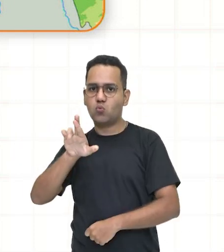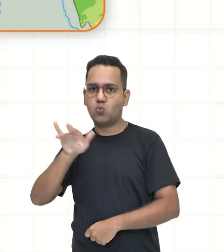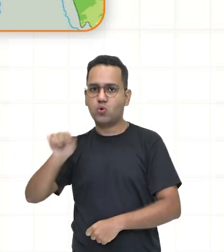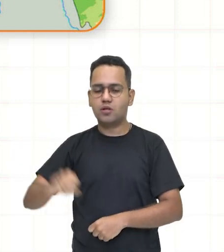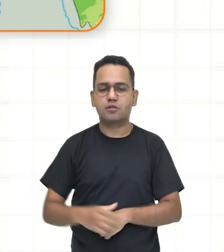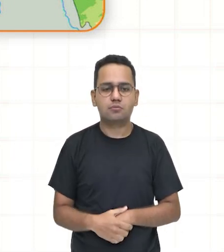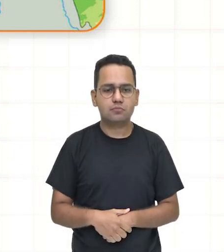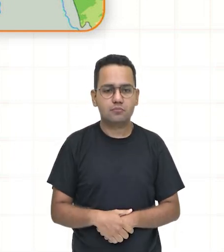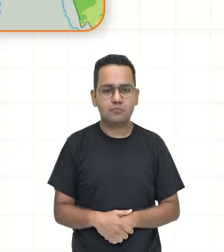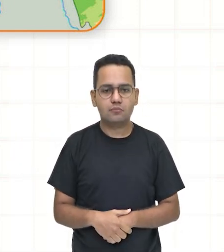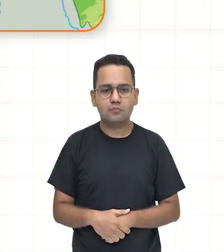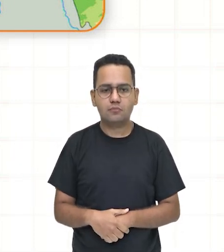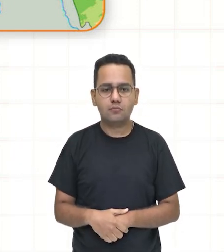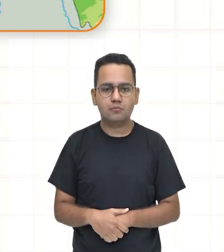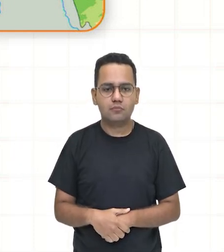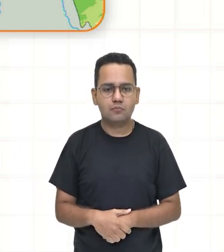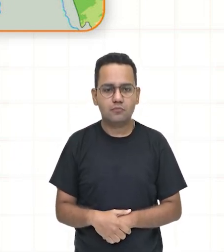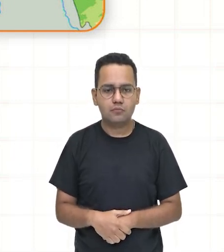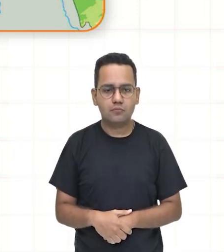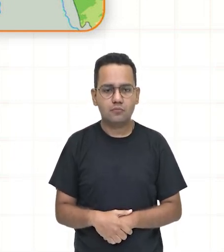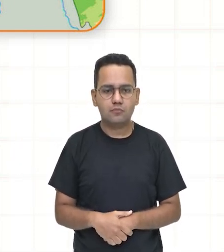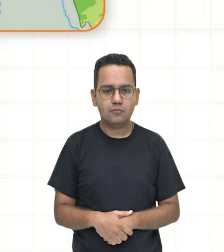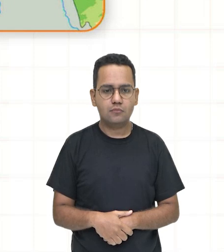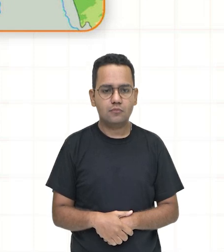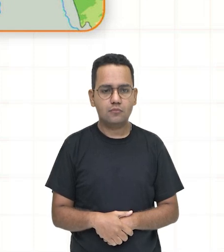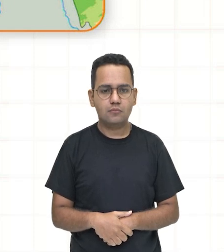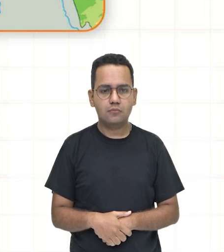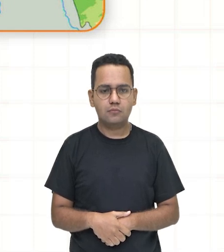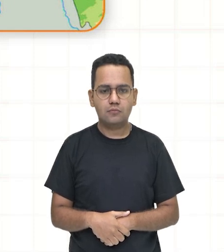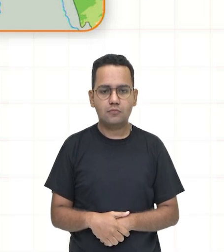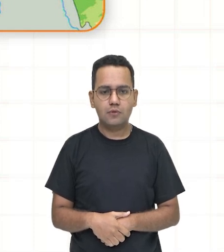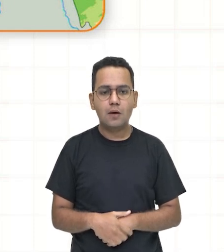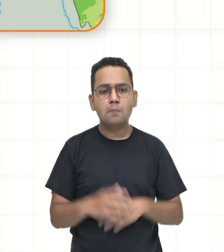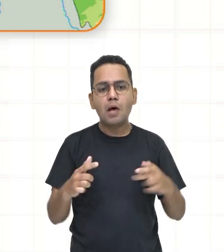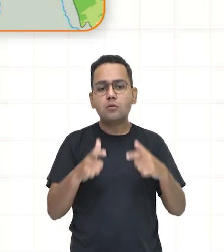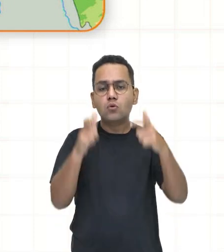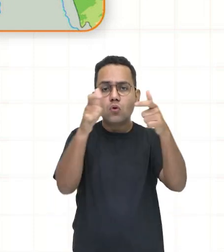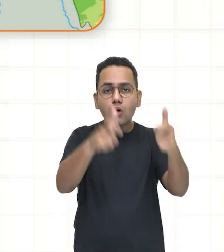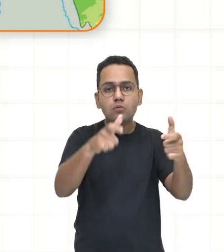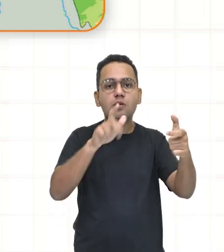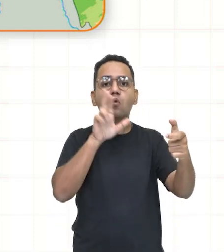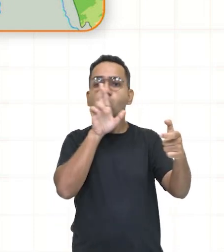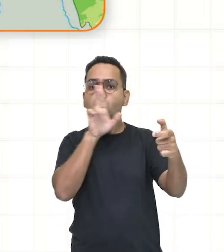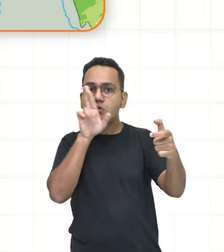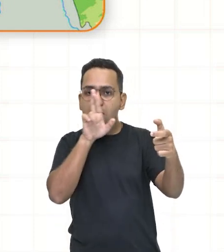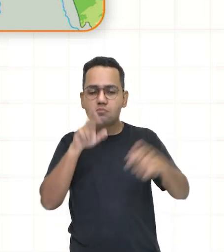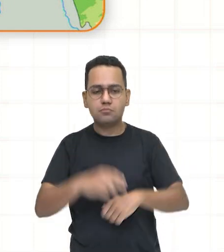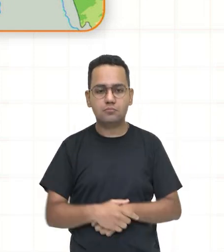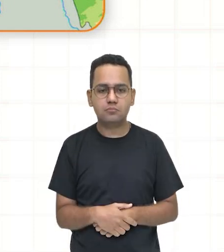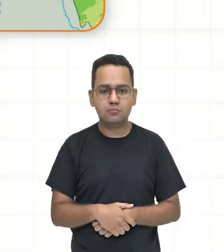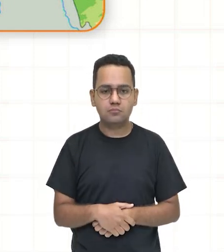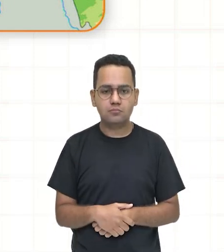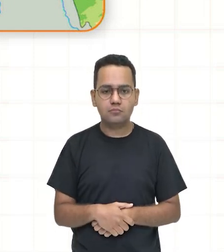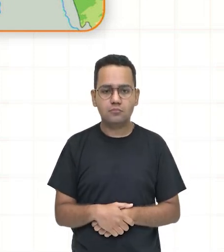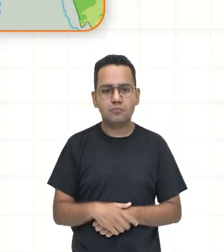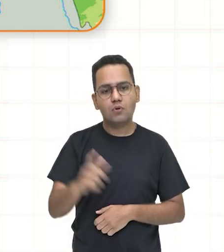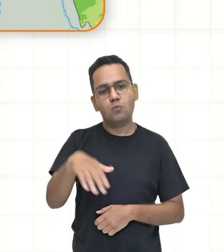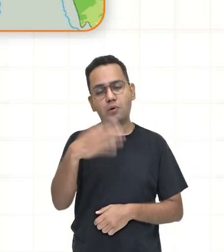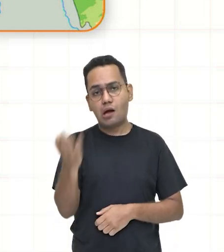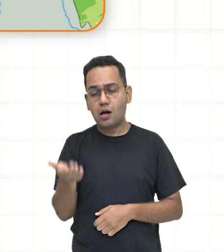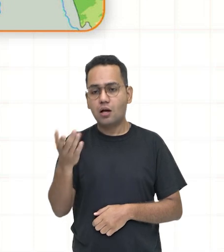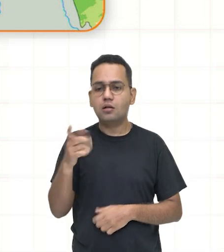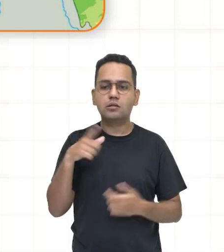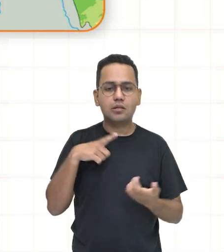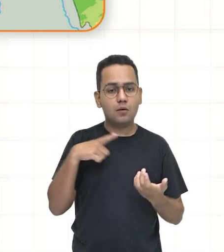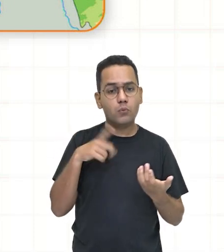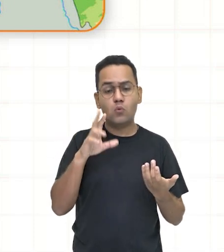ainda a parte da Rússia que está aqui do lado europeu e a maioria da Rússia está aqui do